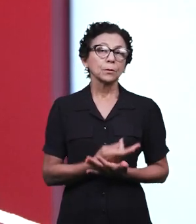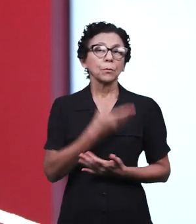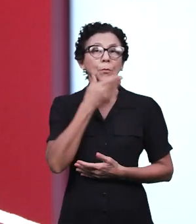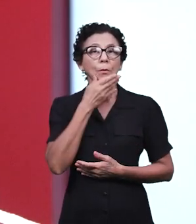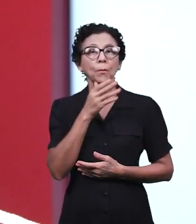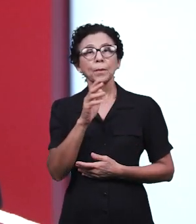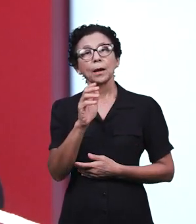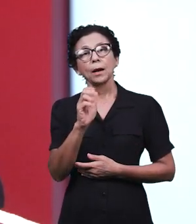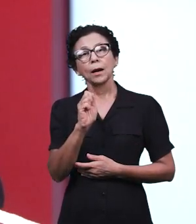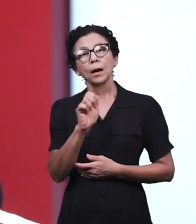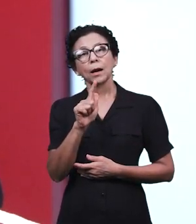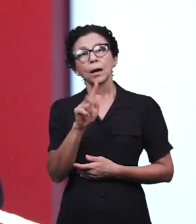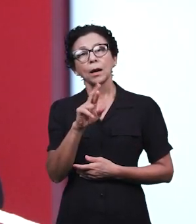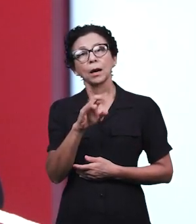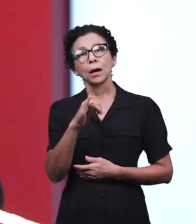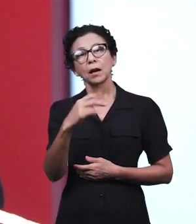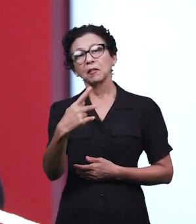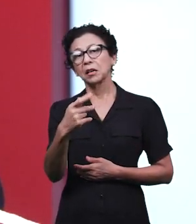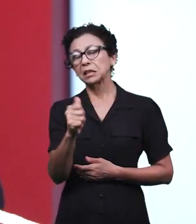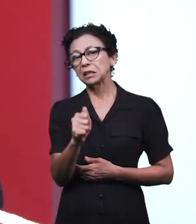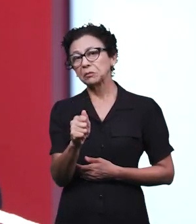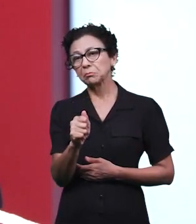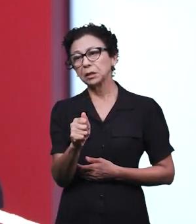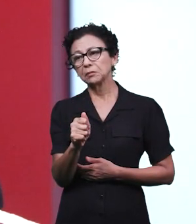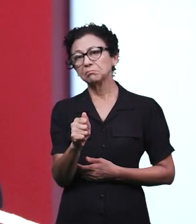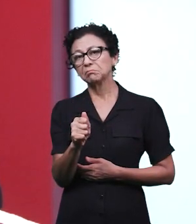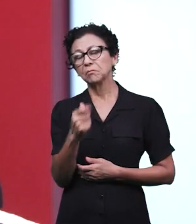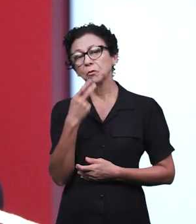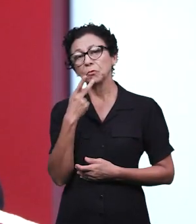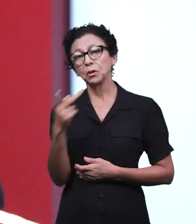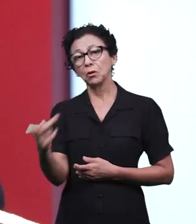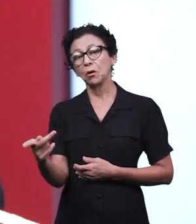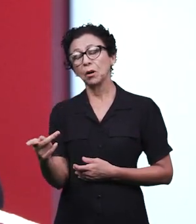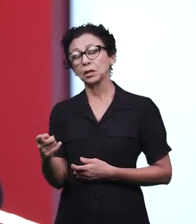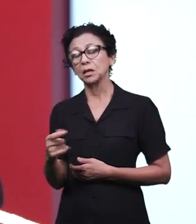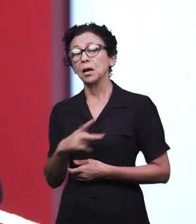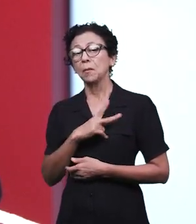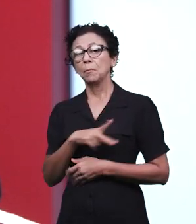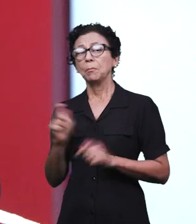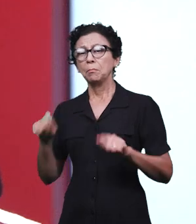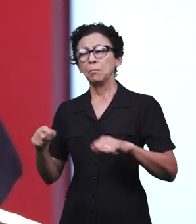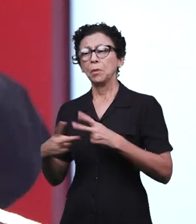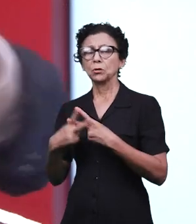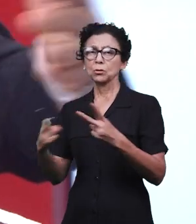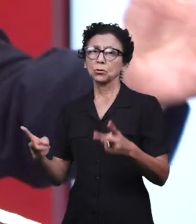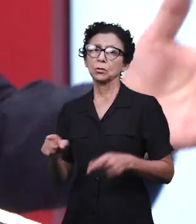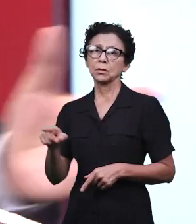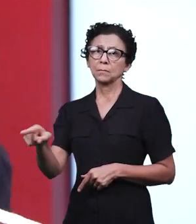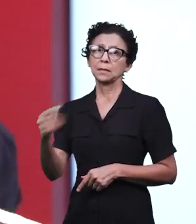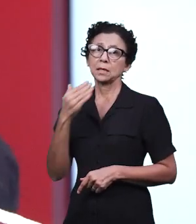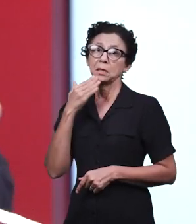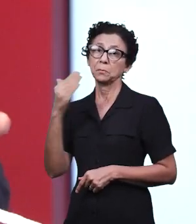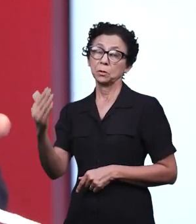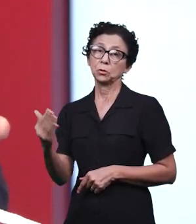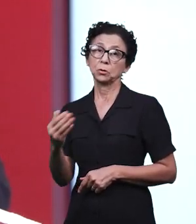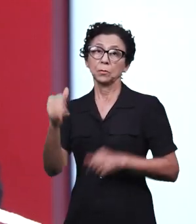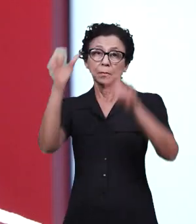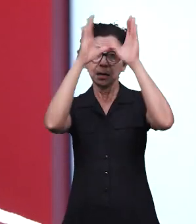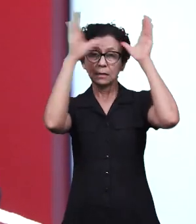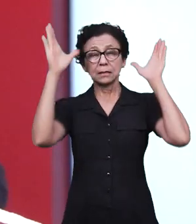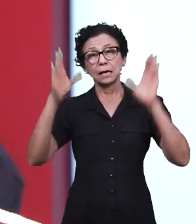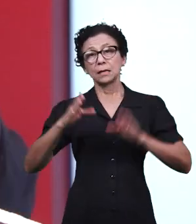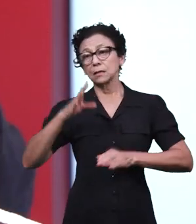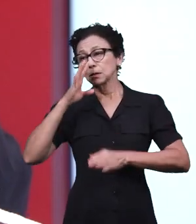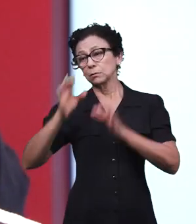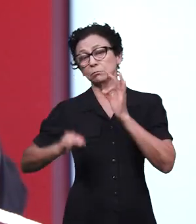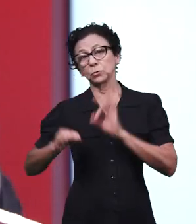Paulo a Roma, também chamada a quarta viagem de Paulo, depois desse período grande em Jerusalém, não